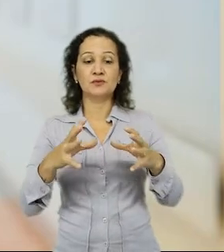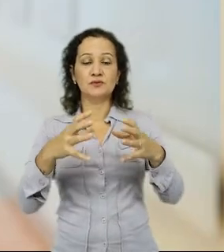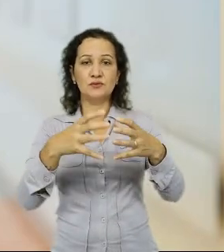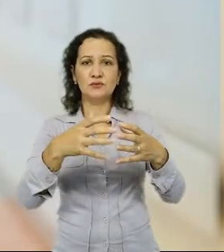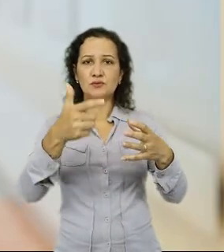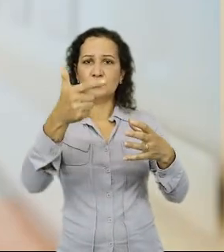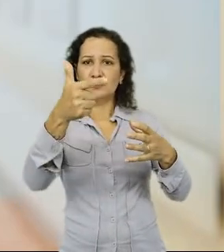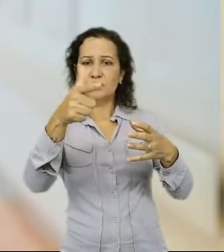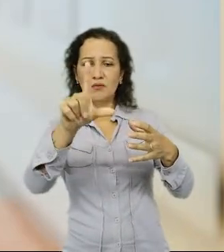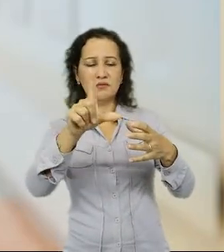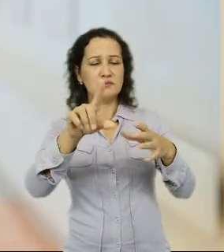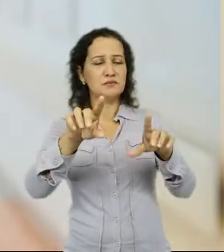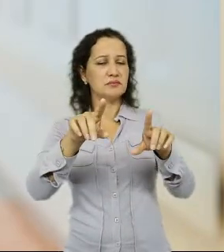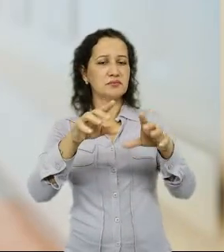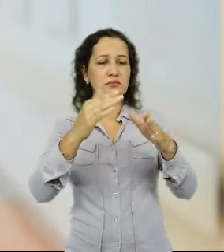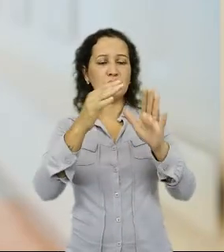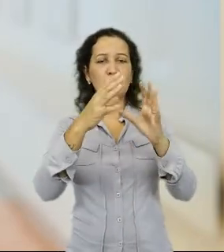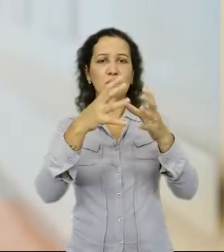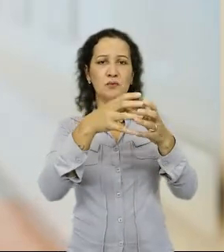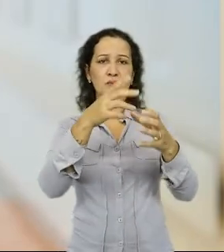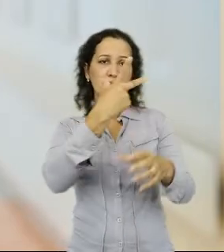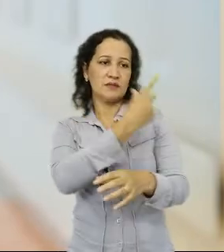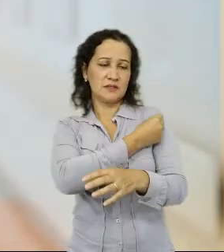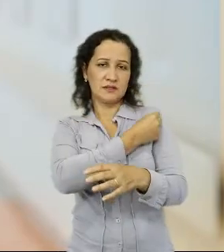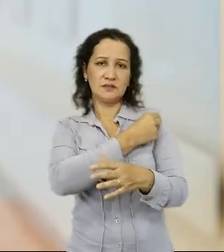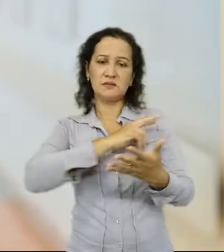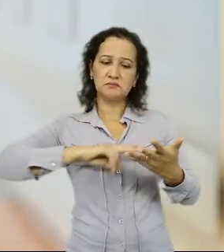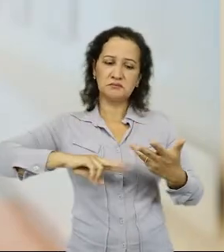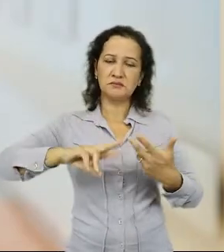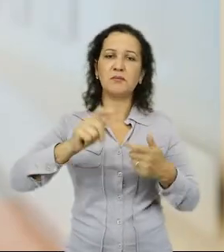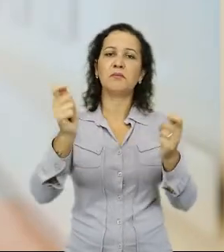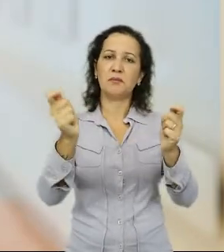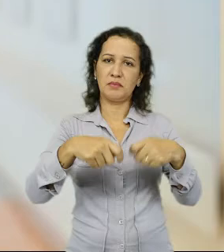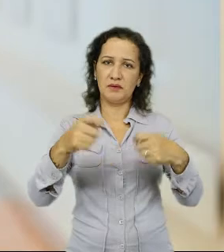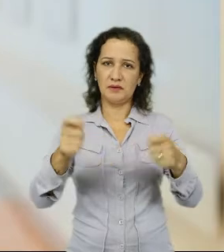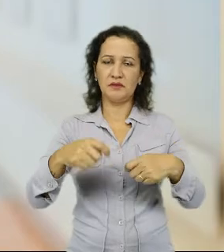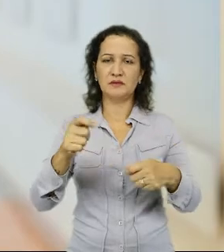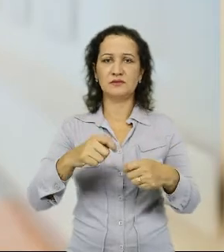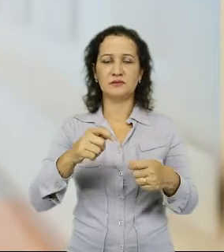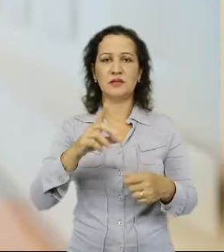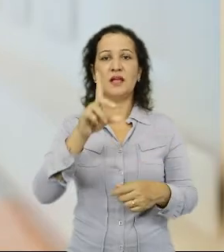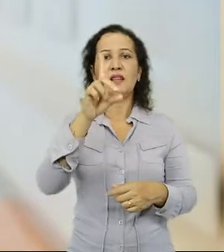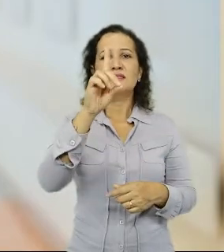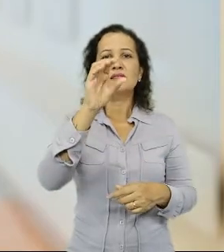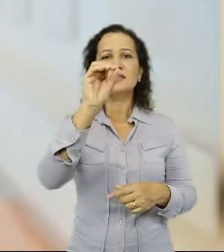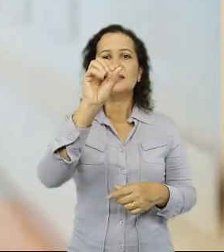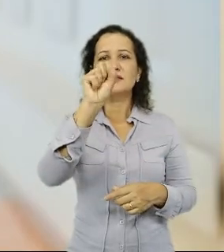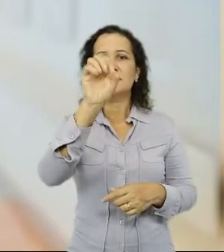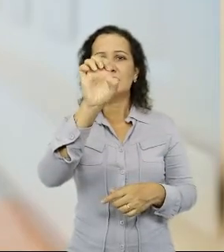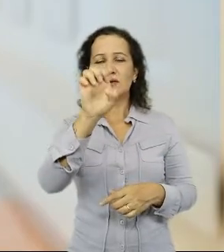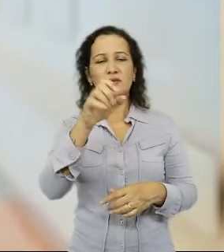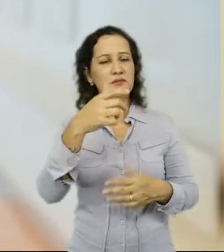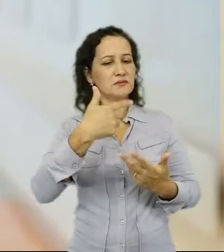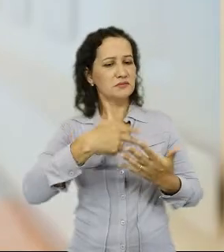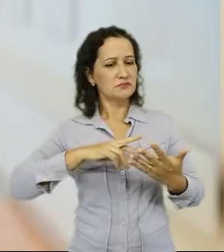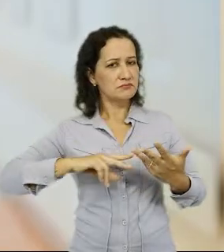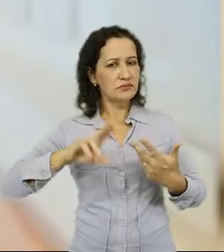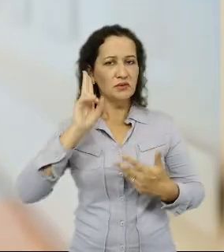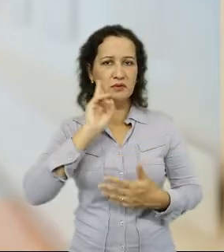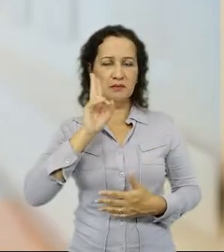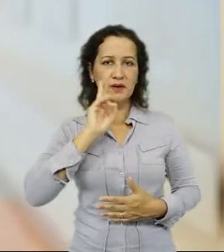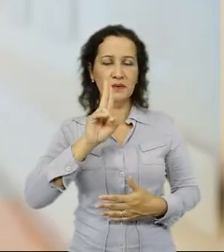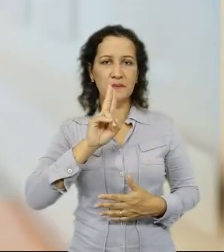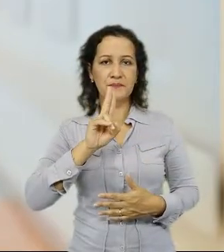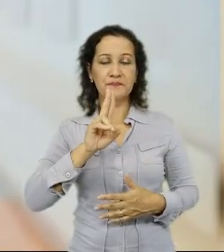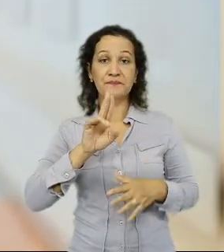e o mais precocemente possível relacionado a essas dosagens do calendário vacinal. Outras notas importantes sobre